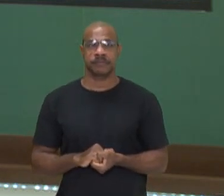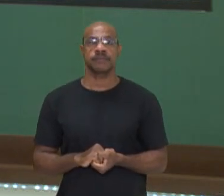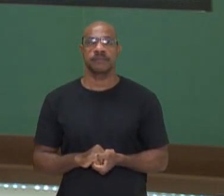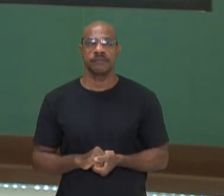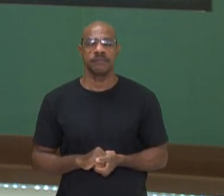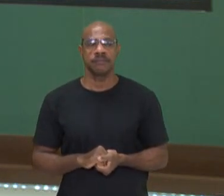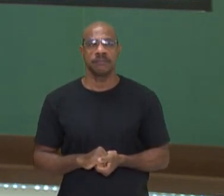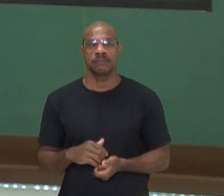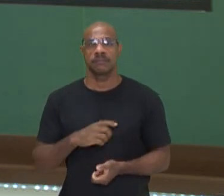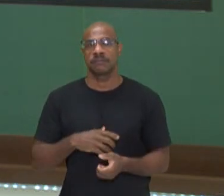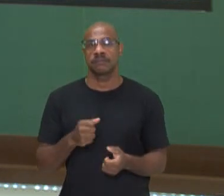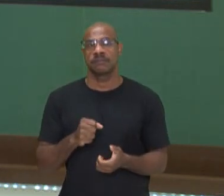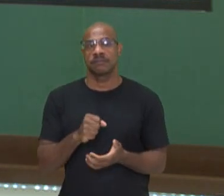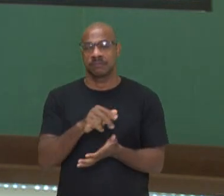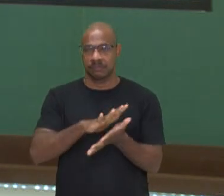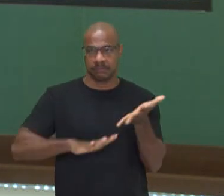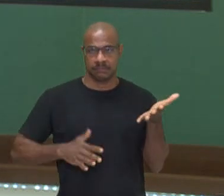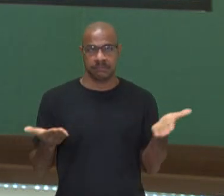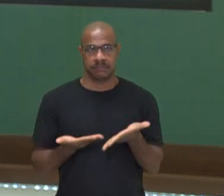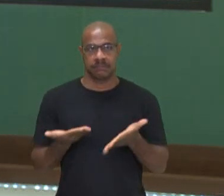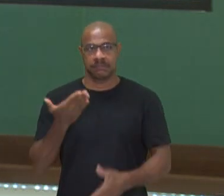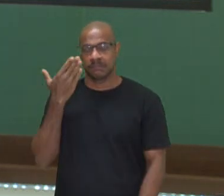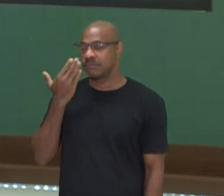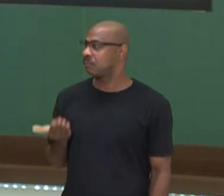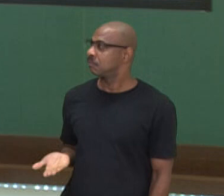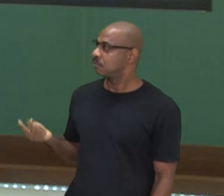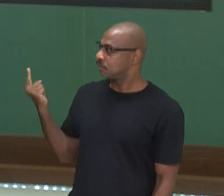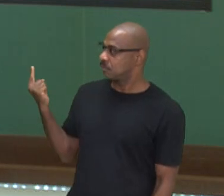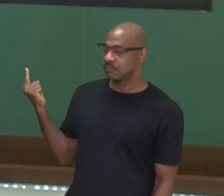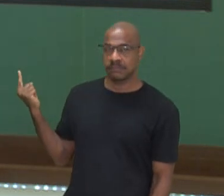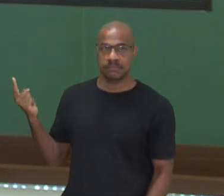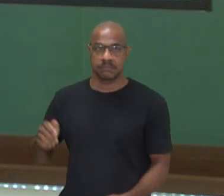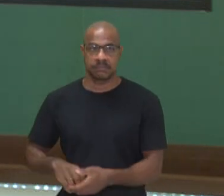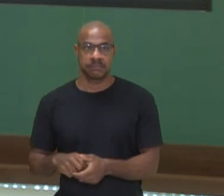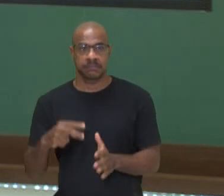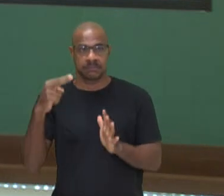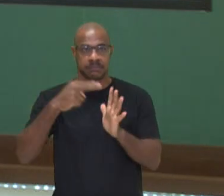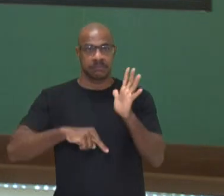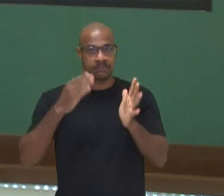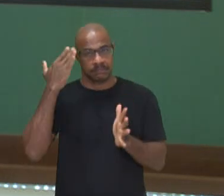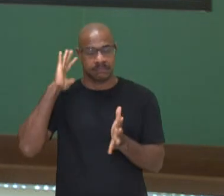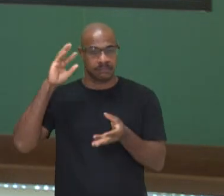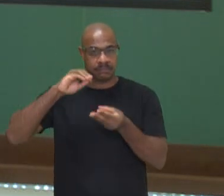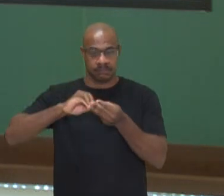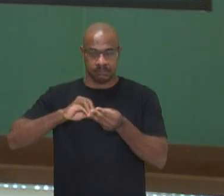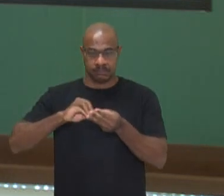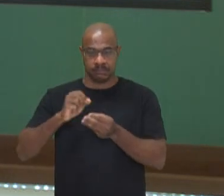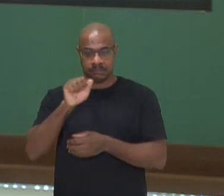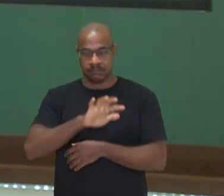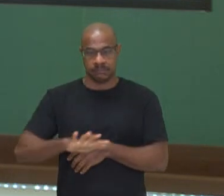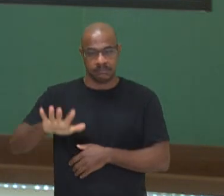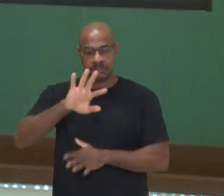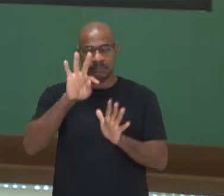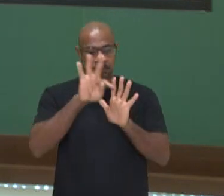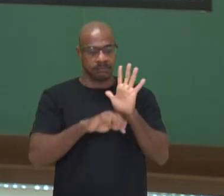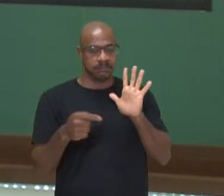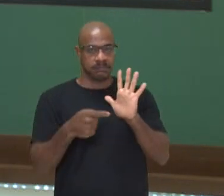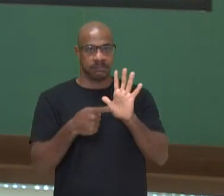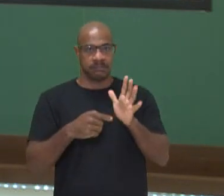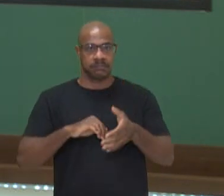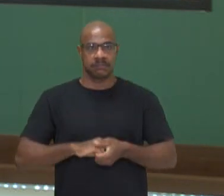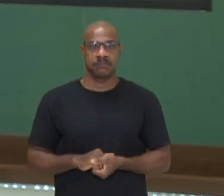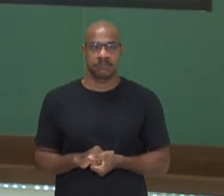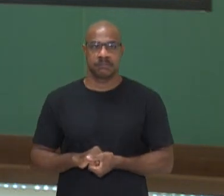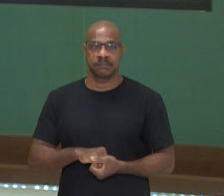Aqui eu tenho uma atividade para um Reading for General Comprehension, uma leitura para uma compreensão mais geral do texto. What